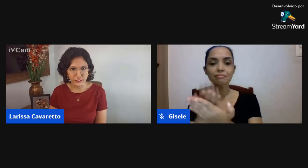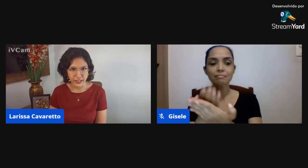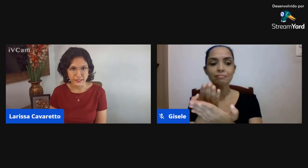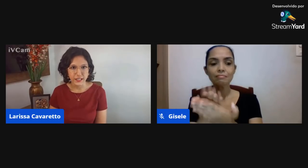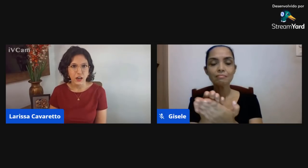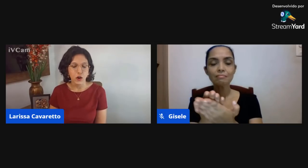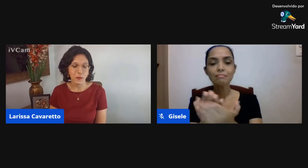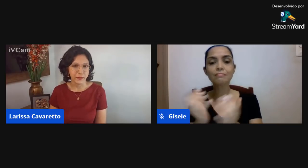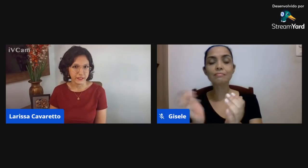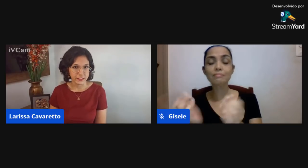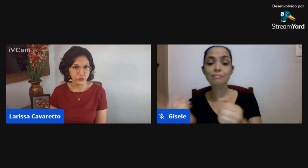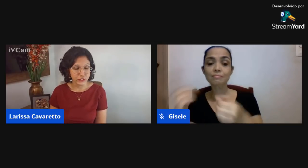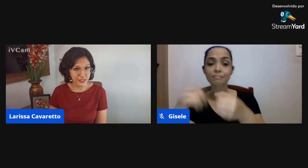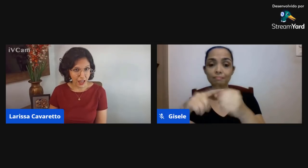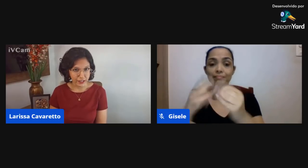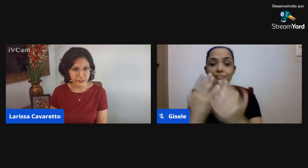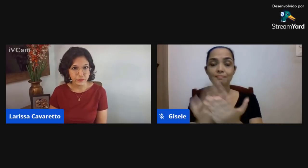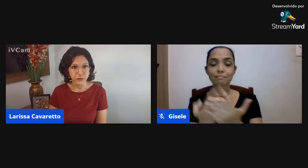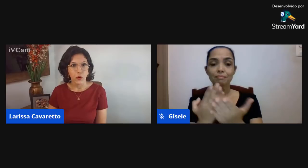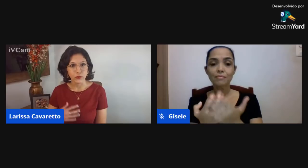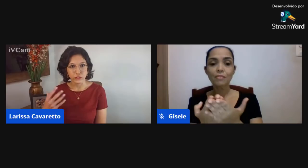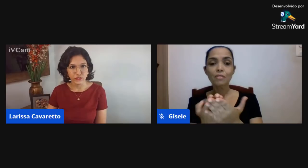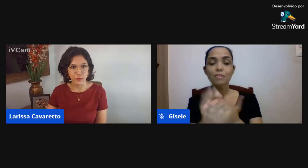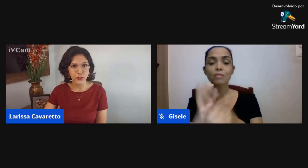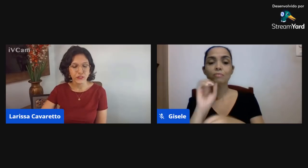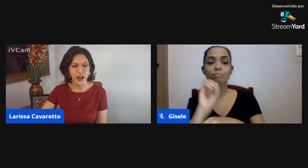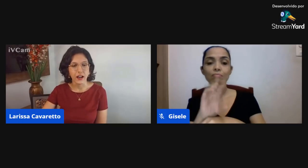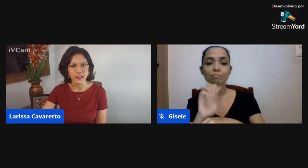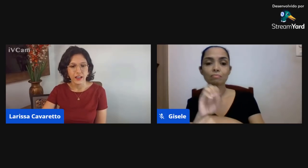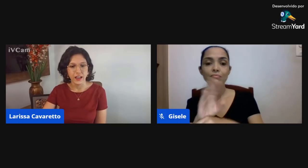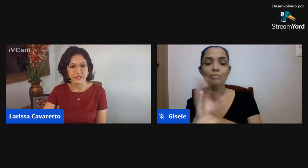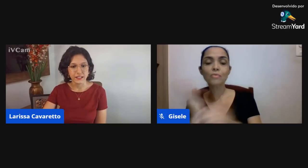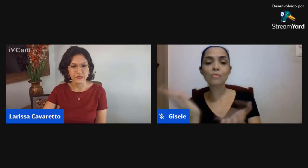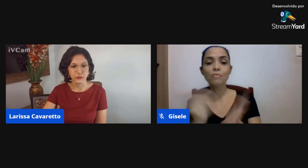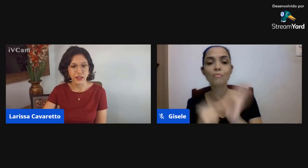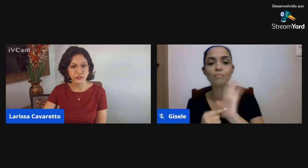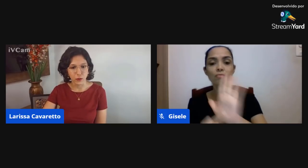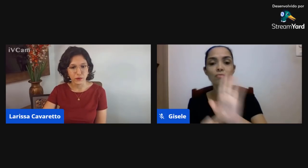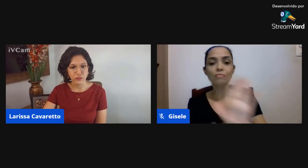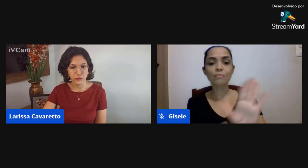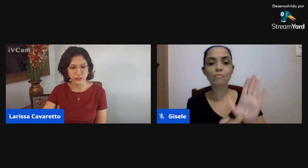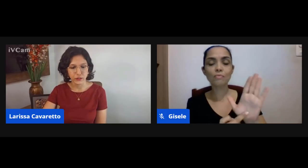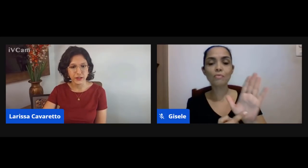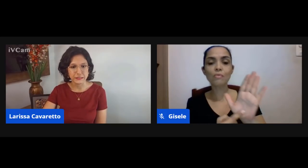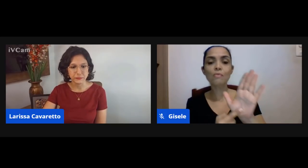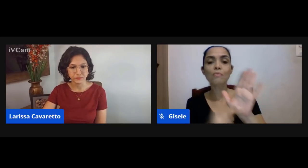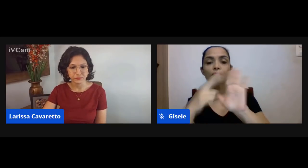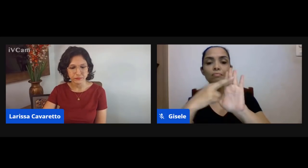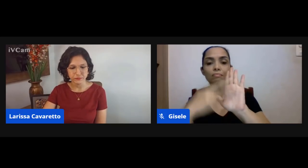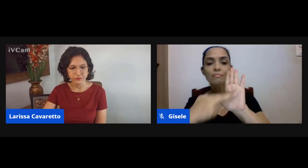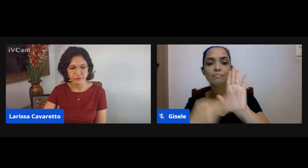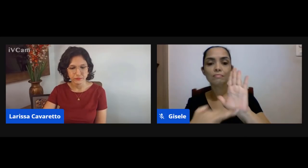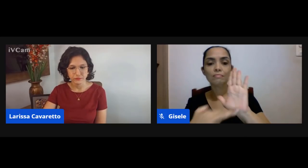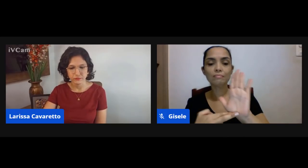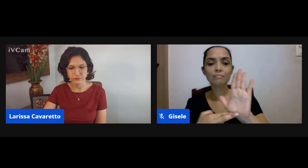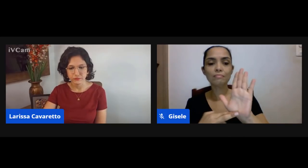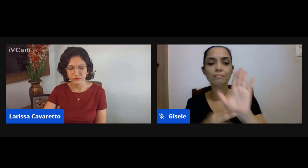com vocês uma apresentação de slides, onde a gente vai mostrar essa questão das normas de biossegurança.